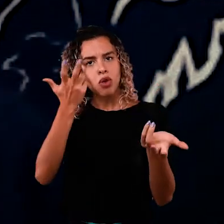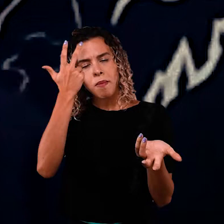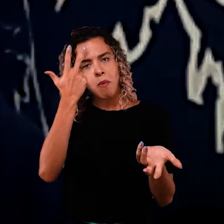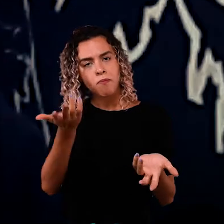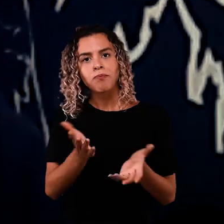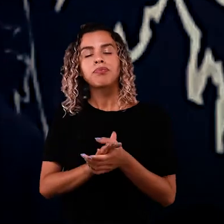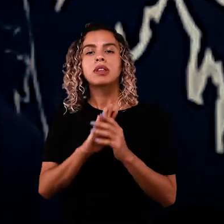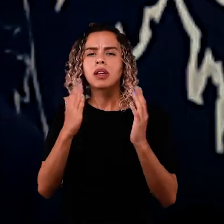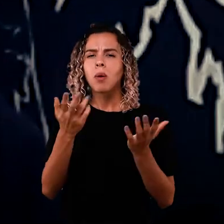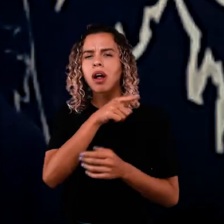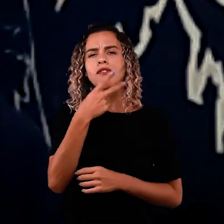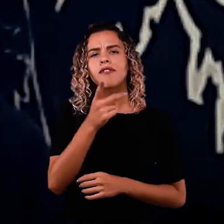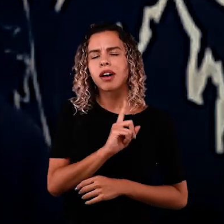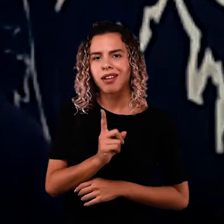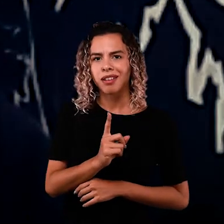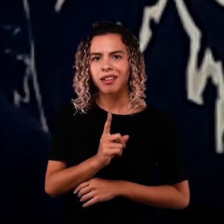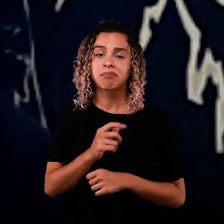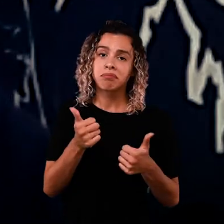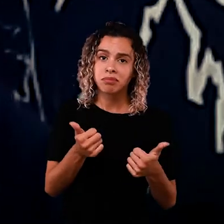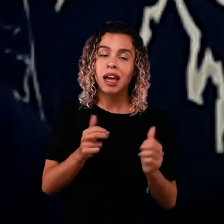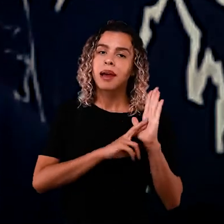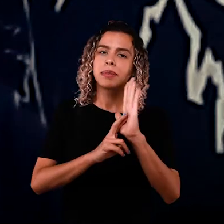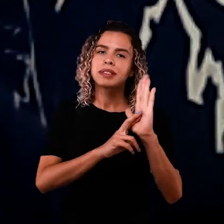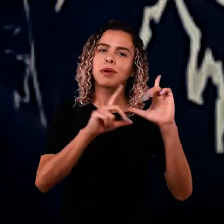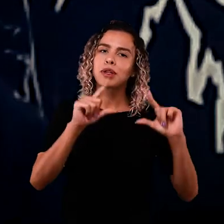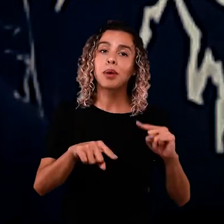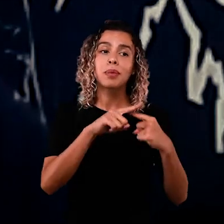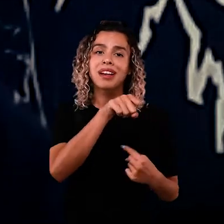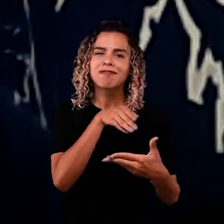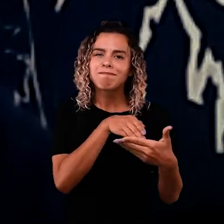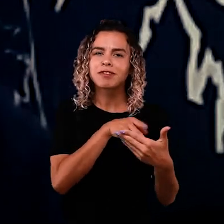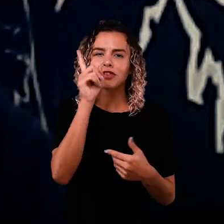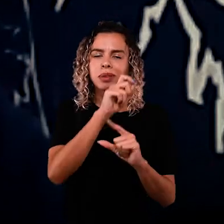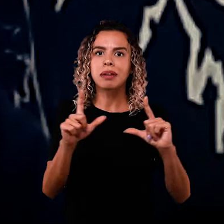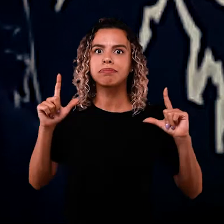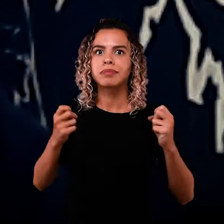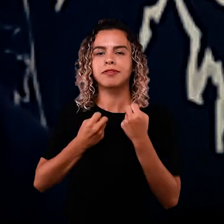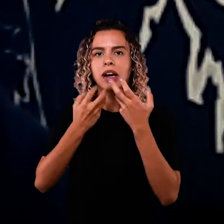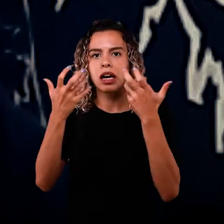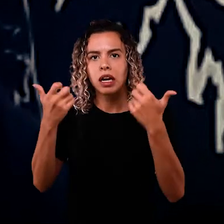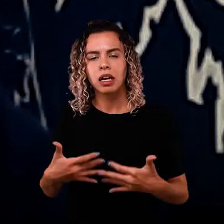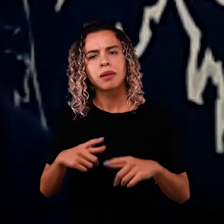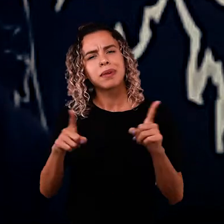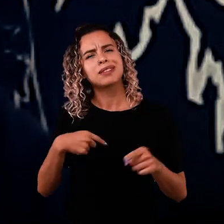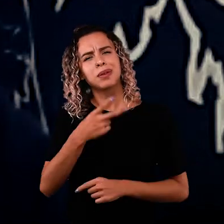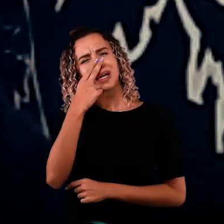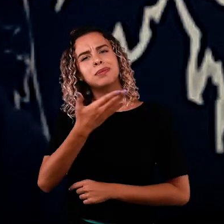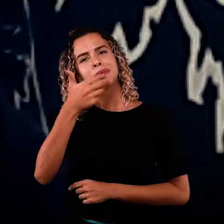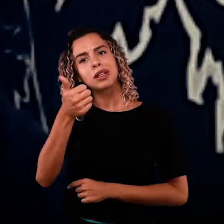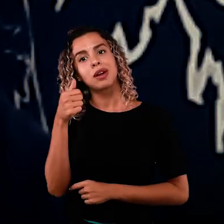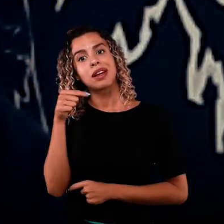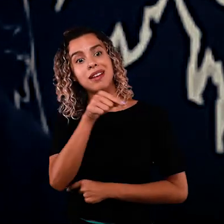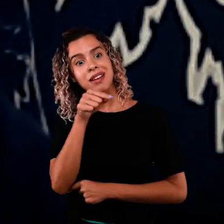né? Então, eu acho que tem uma representatividade menor por conta da dificuldade deles, mas eu acho